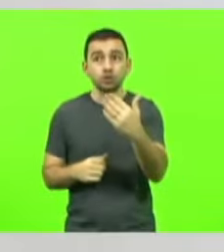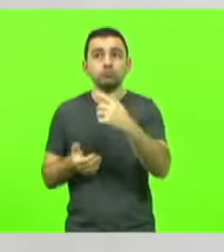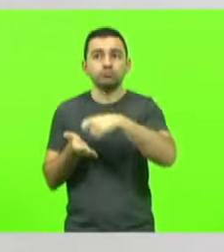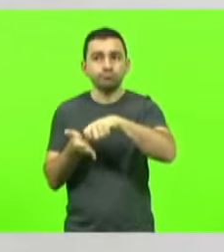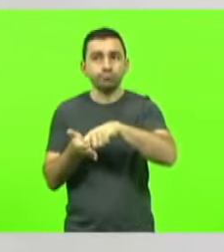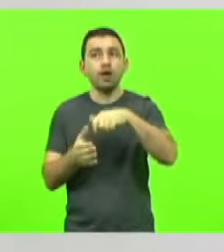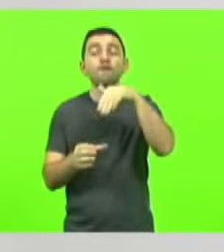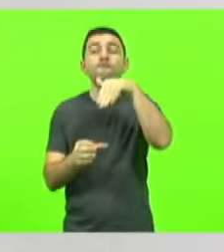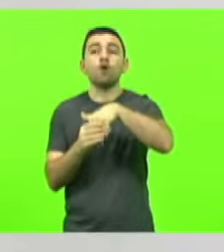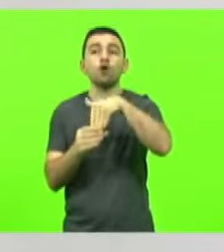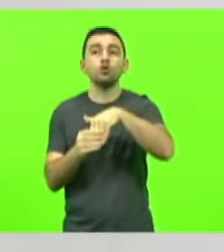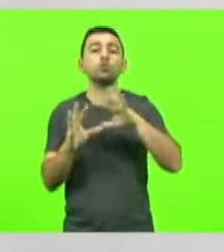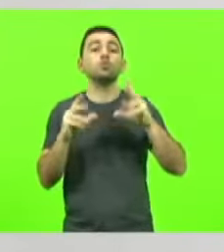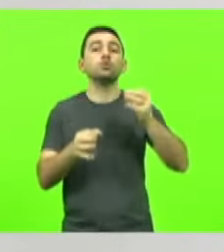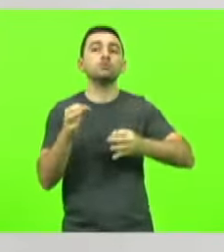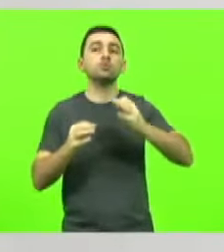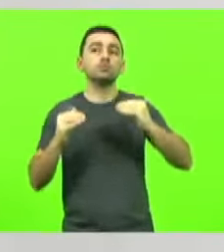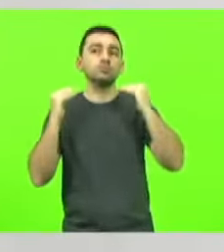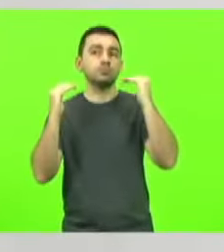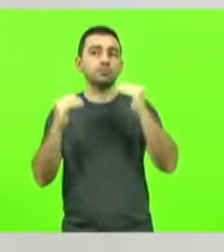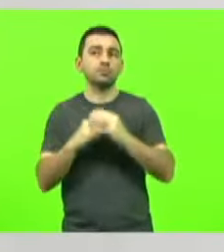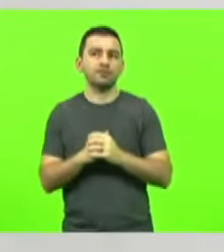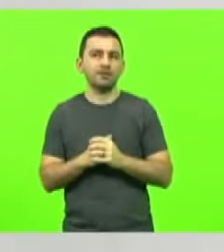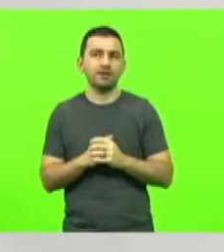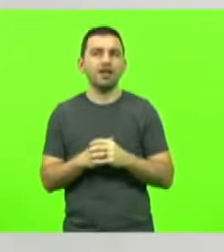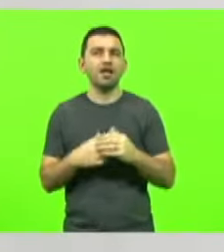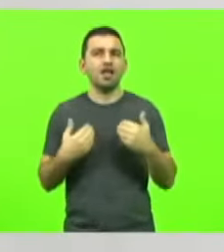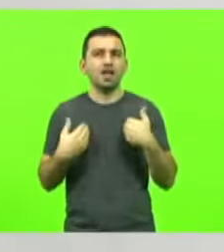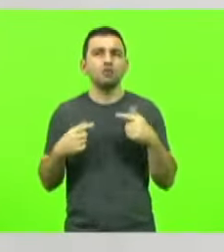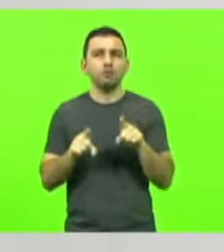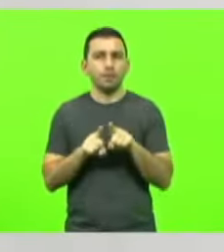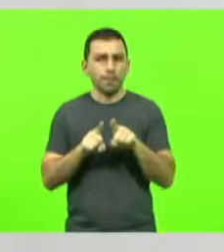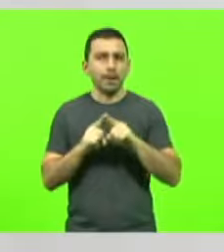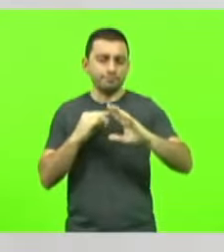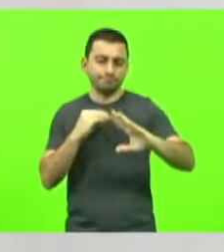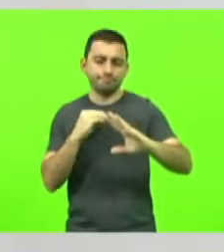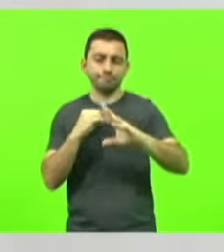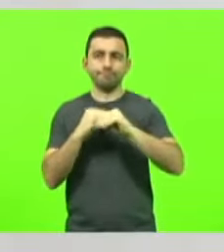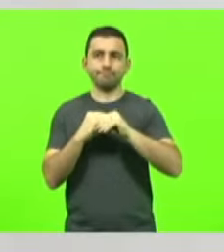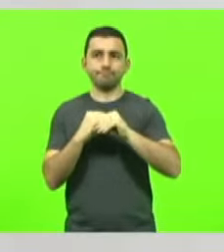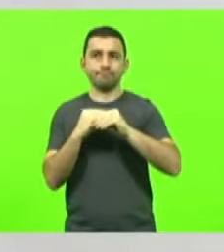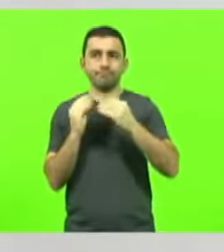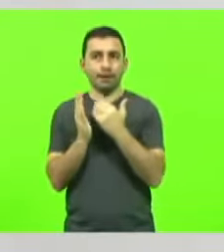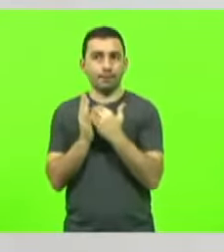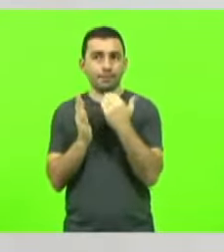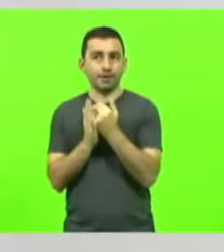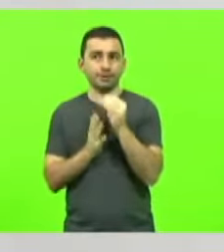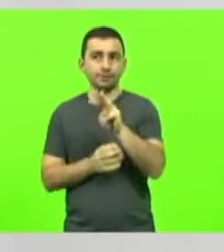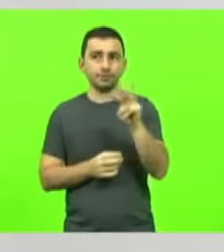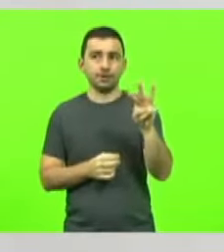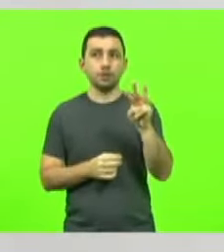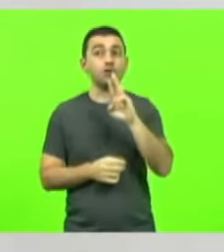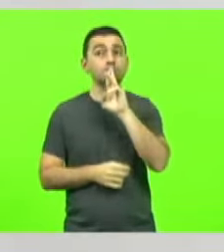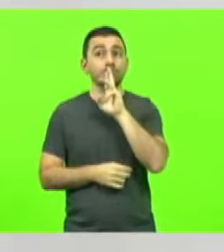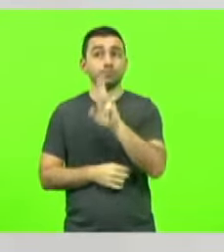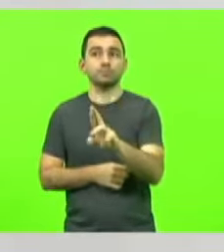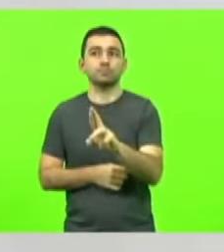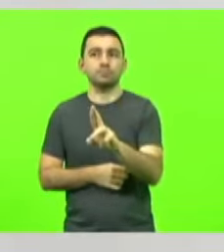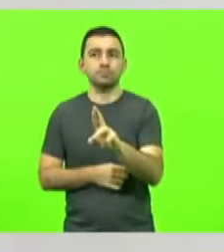dos desembargadores. Não contente com isso também, vou anexar a esse site também o resultado